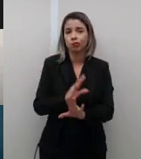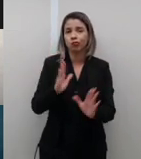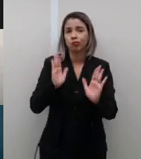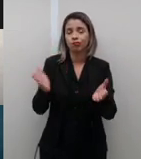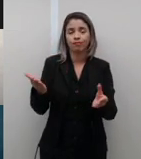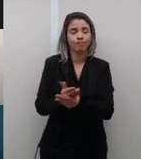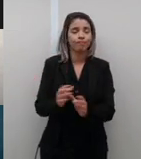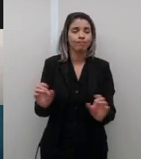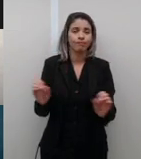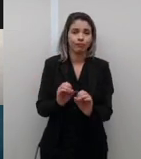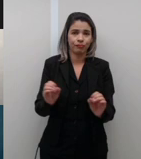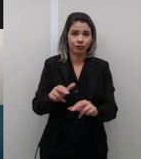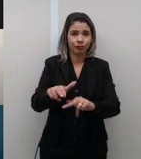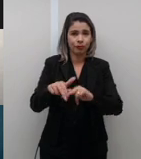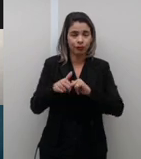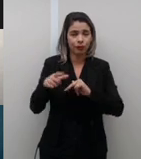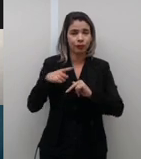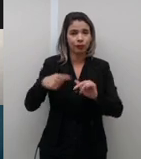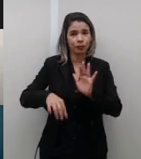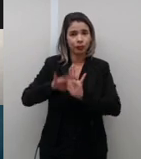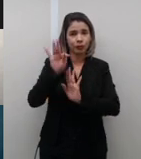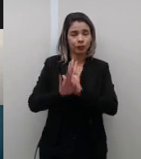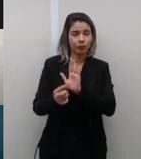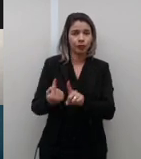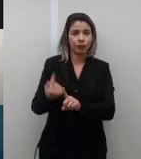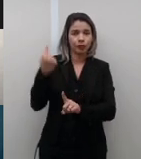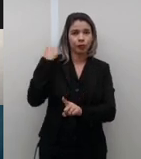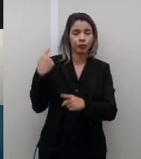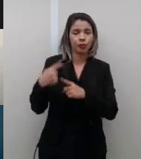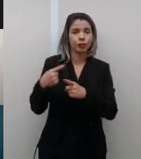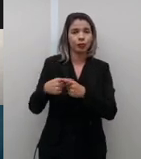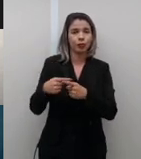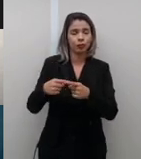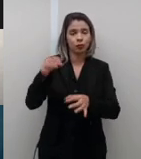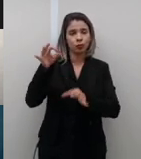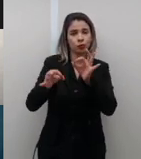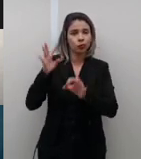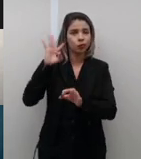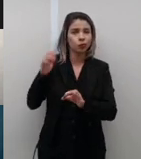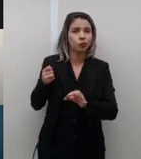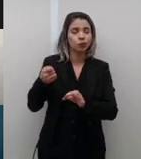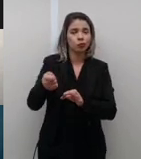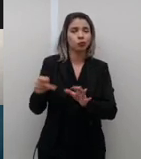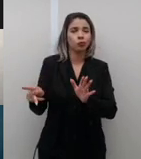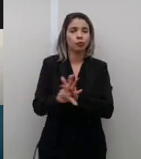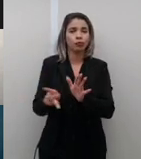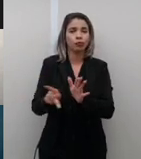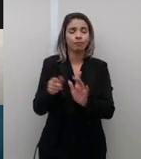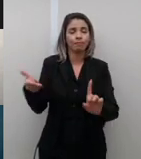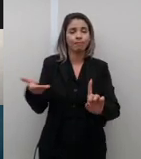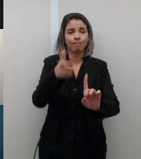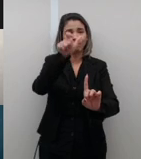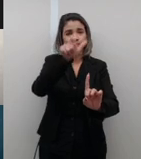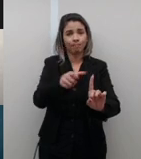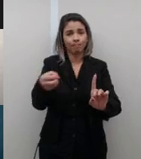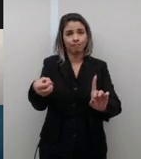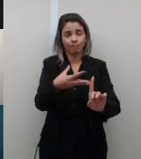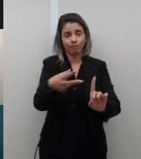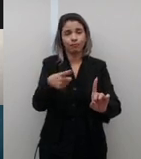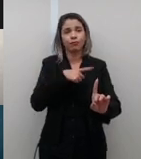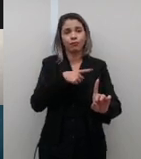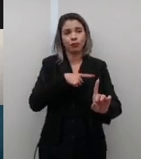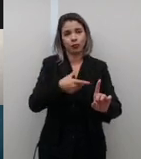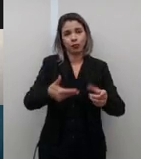revogação expressa do texto anterior, devendo o juízo competente analisar eventual dolo por parte do agente. O novo regime prescricional, previsto na